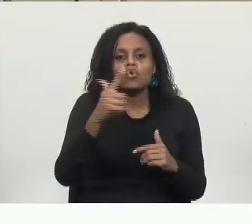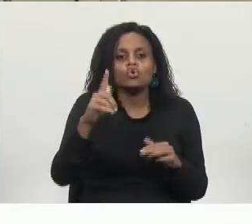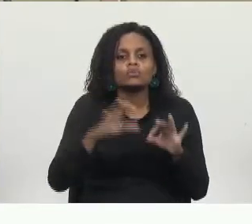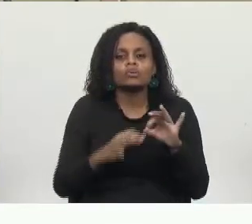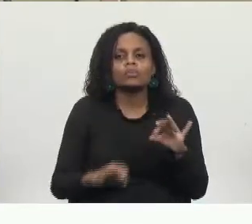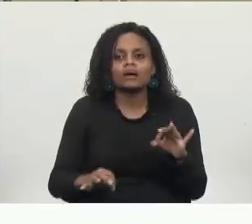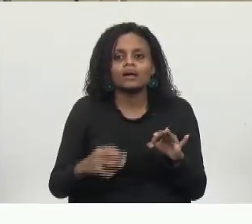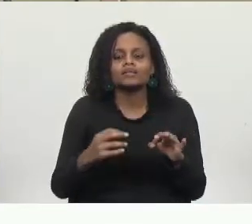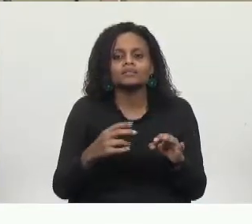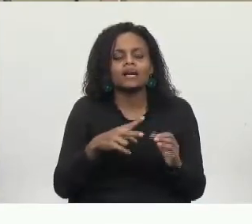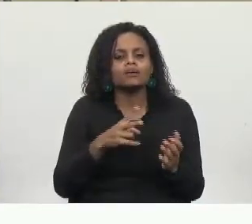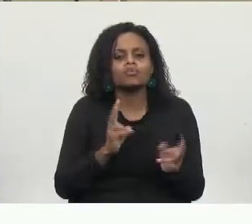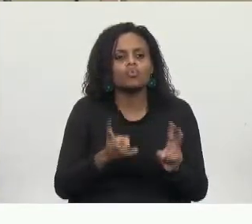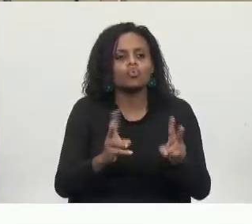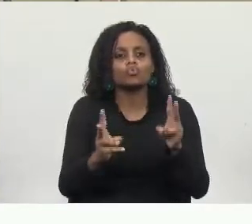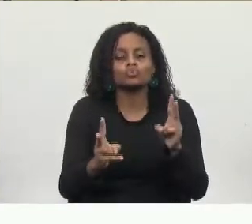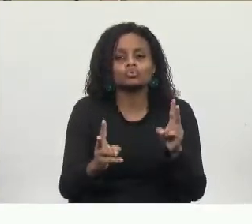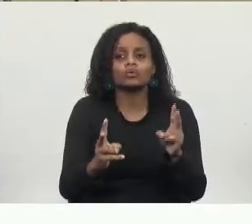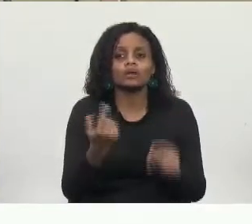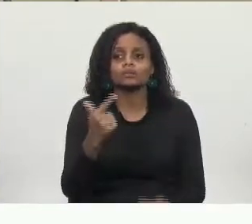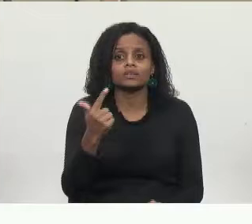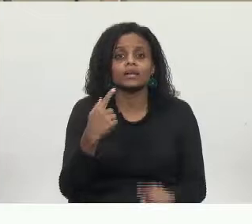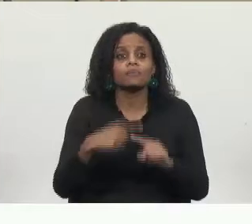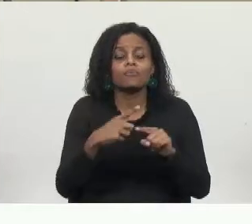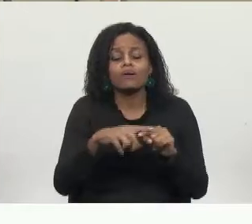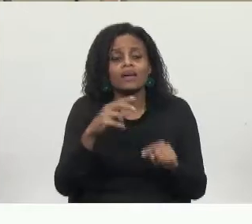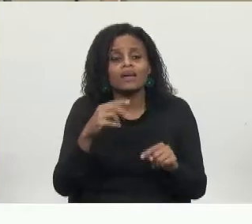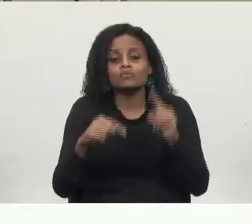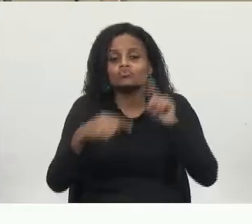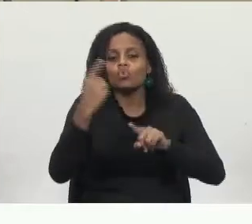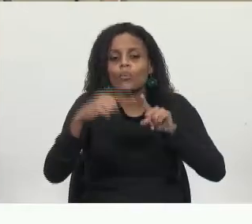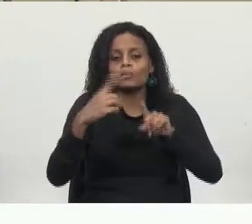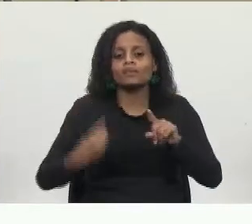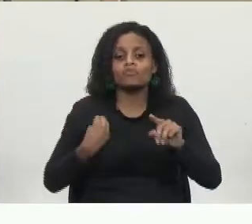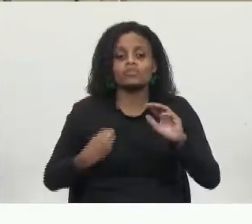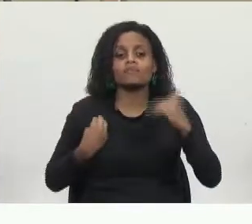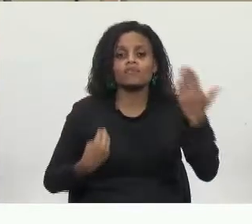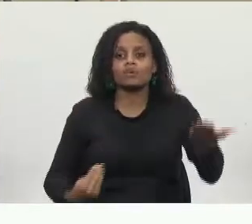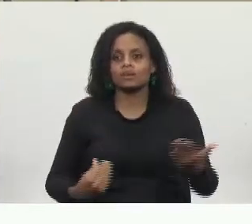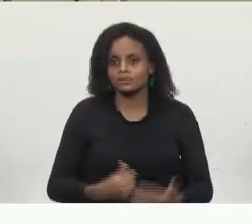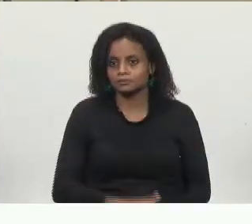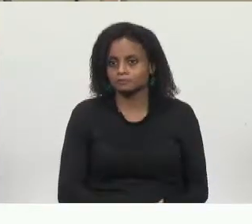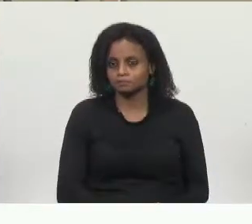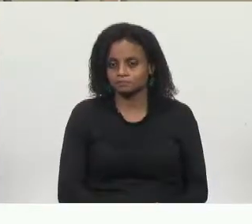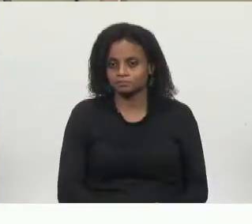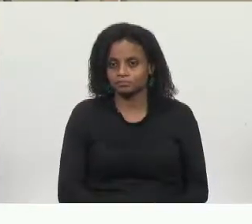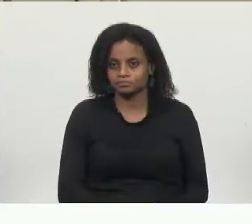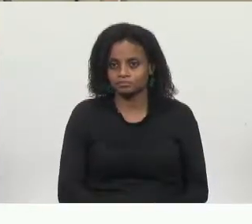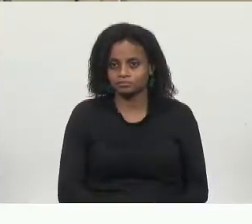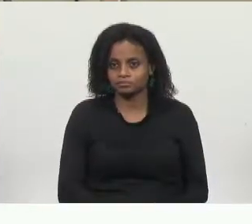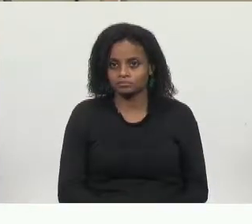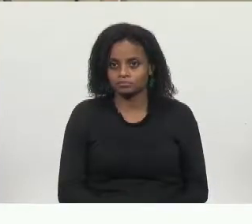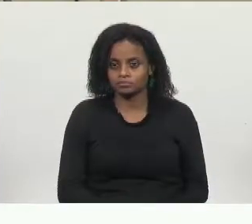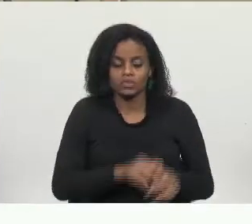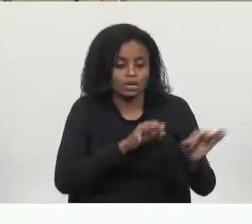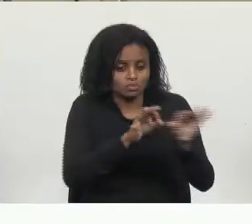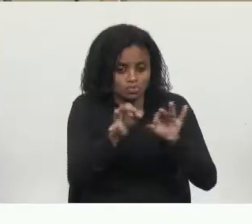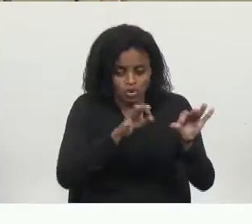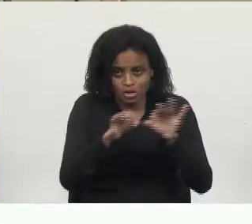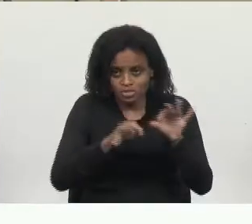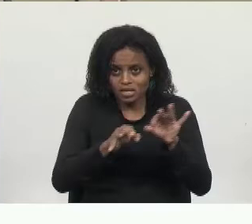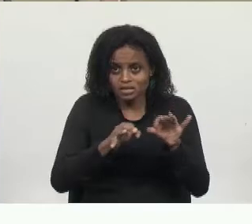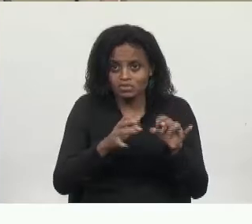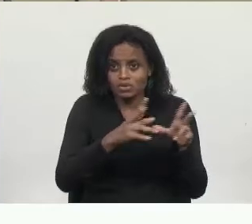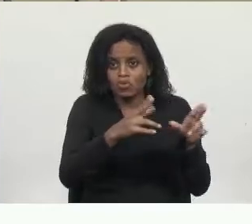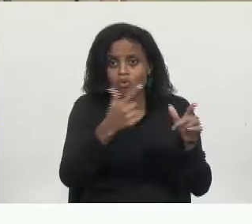não dialogou com a realidade. Verdade. Esse projeto, como muitos outros semelhantes, ele não